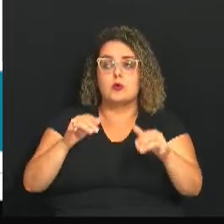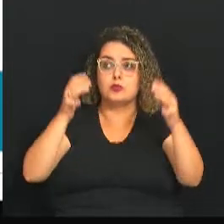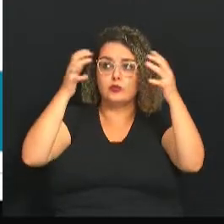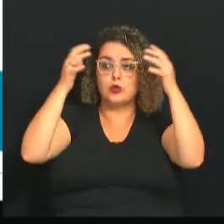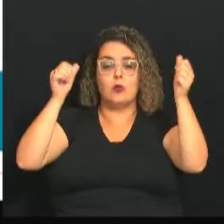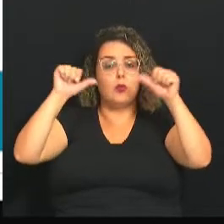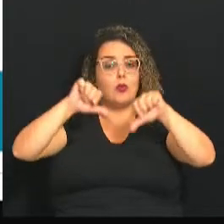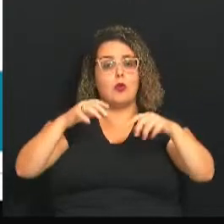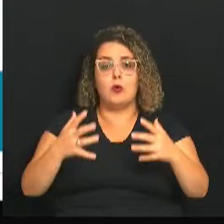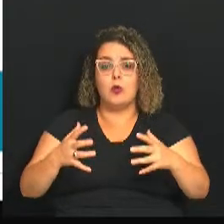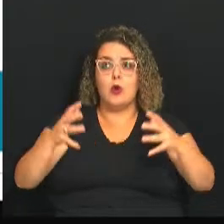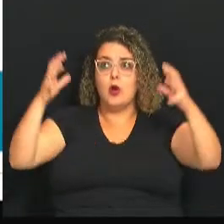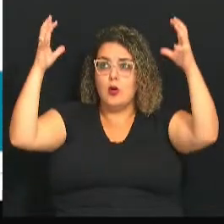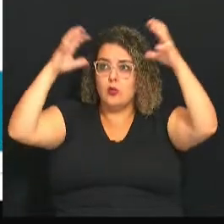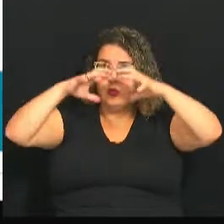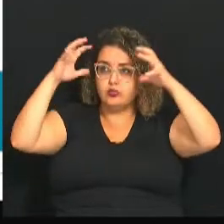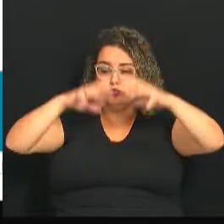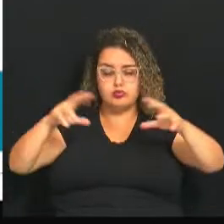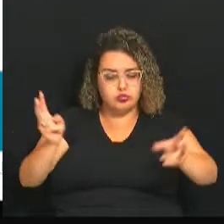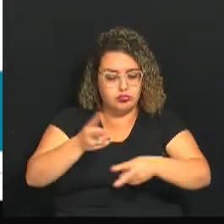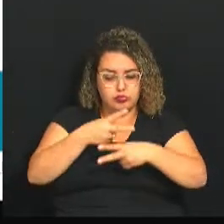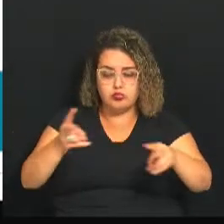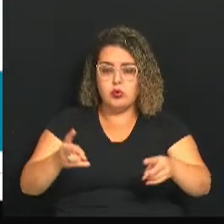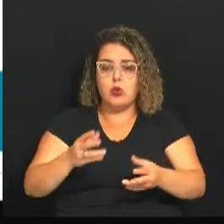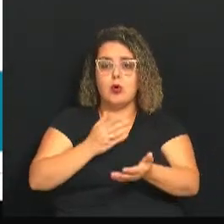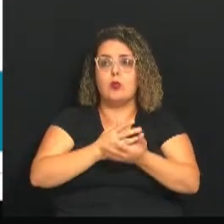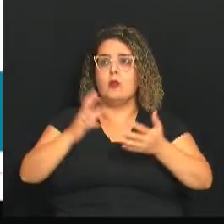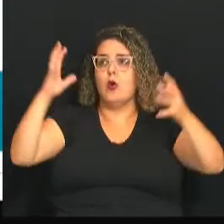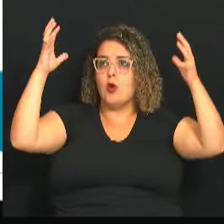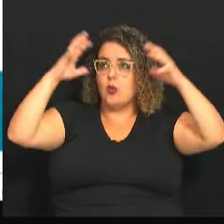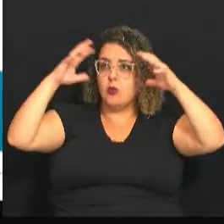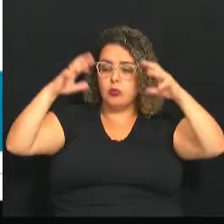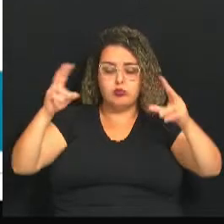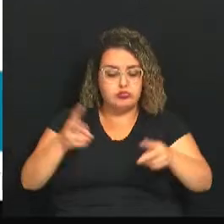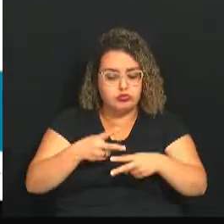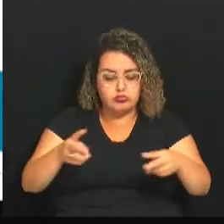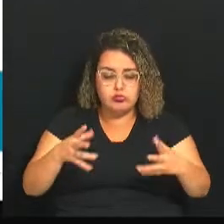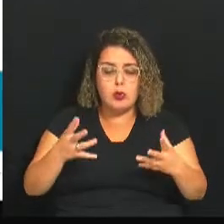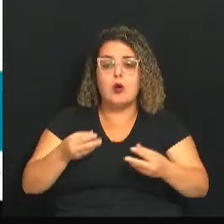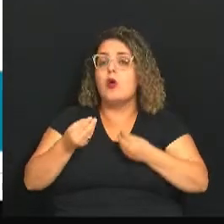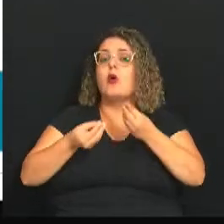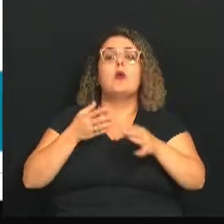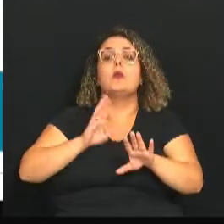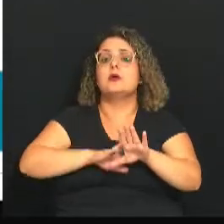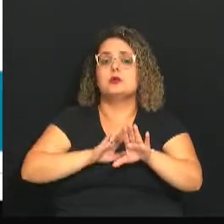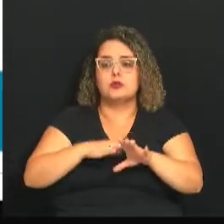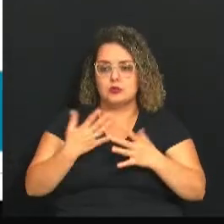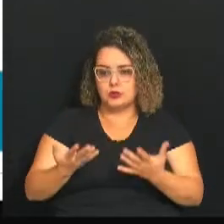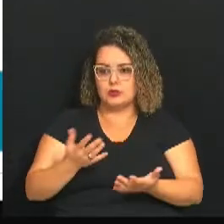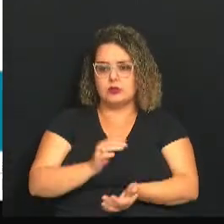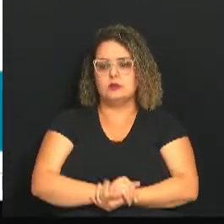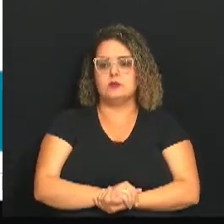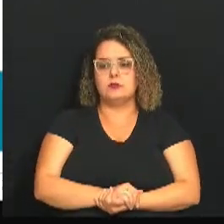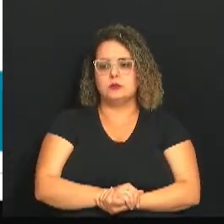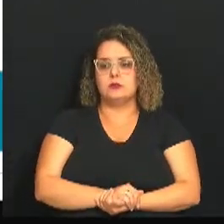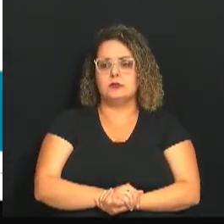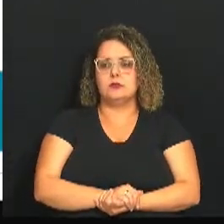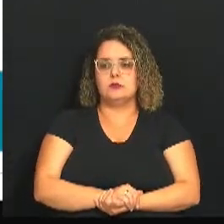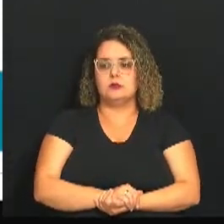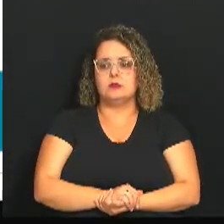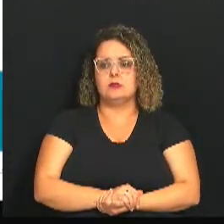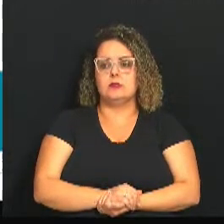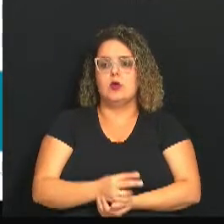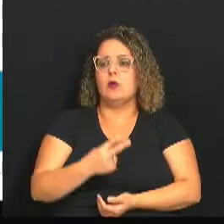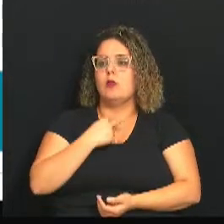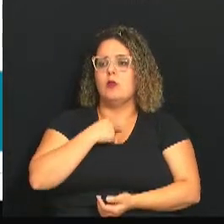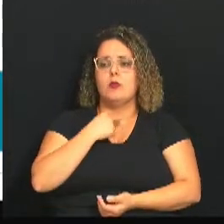de tempestade? Começou a chover forte, né? Como agir? A gente não pode impedir que